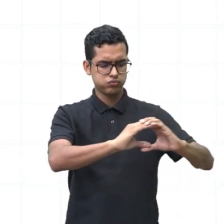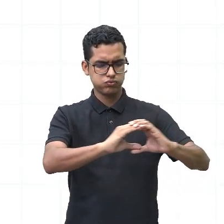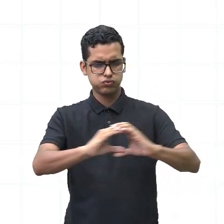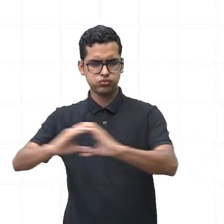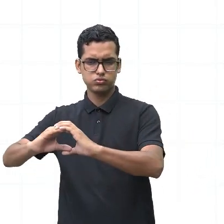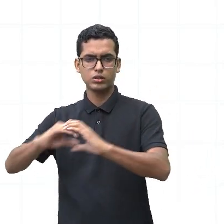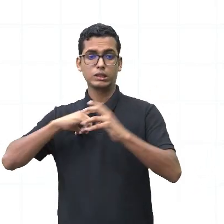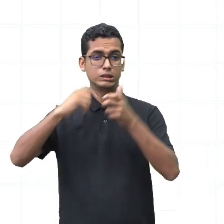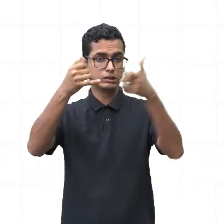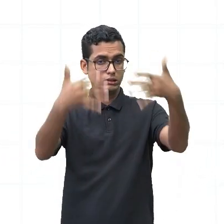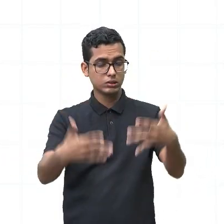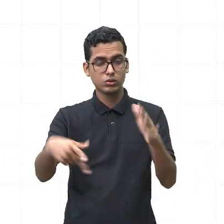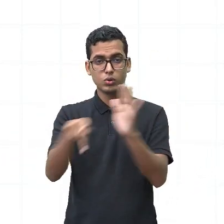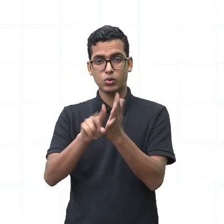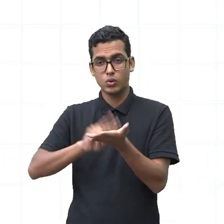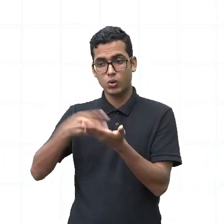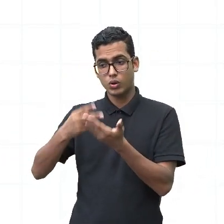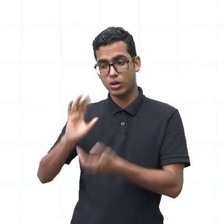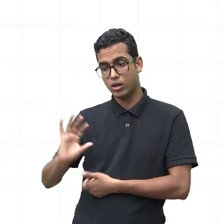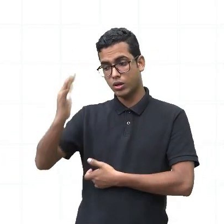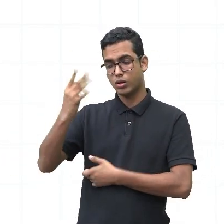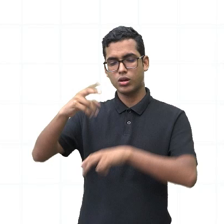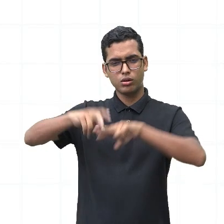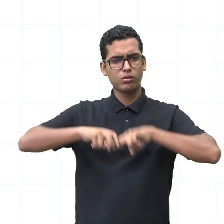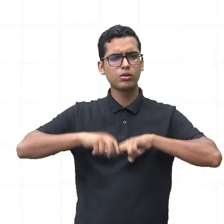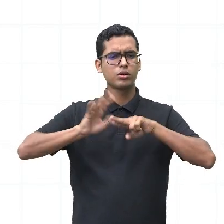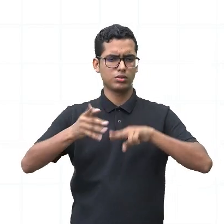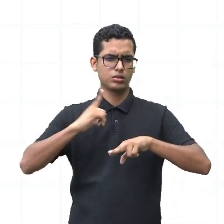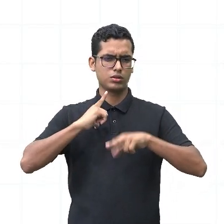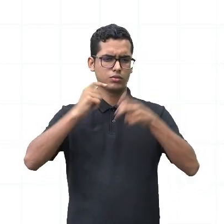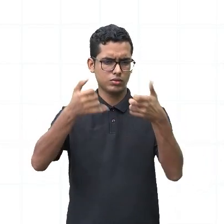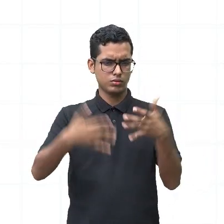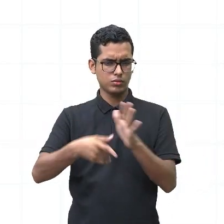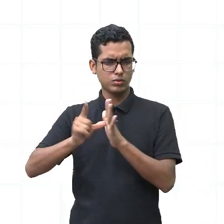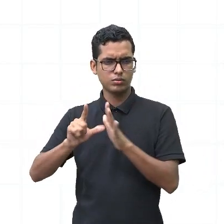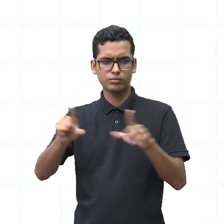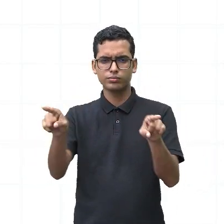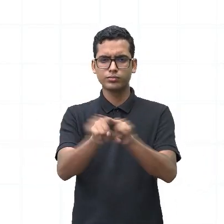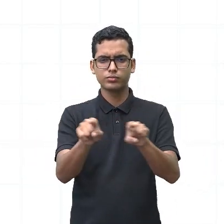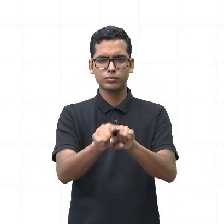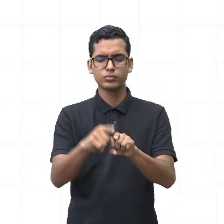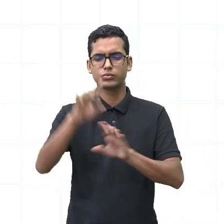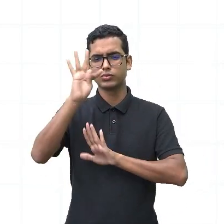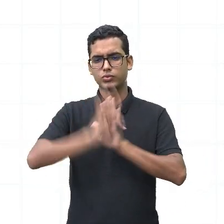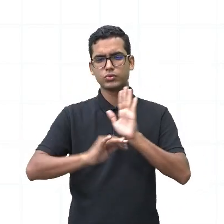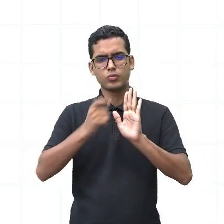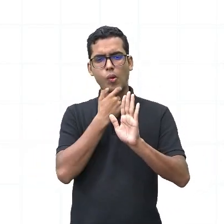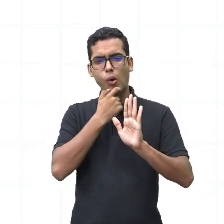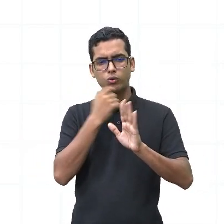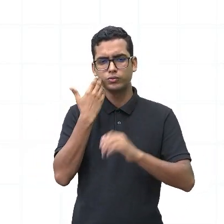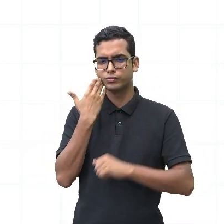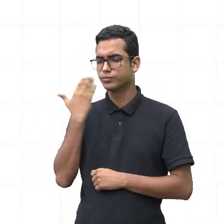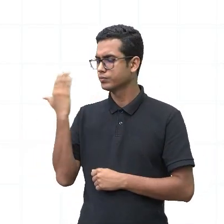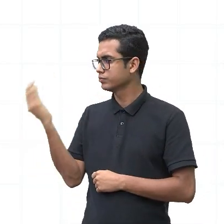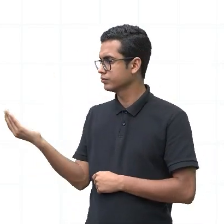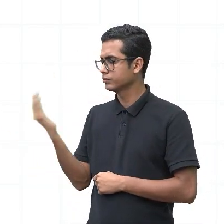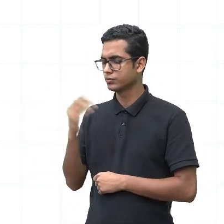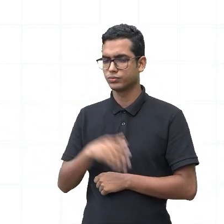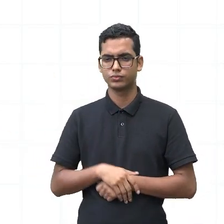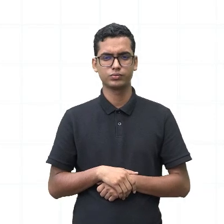disseram que esse fenômeno foi explicado. Então, highlighting the interplay of specific